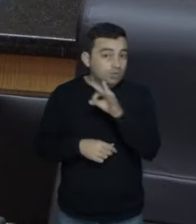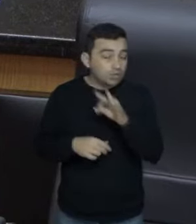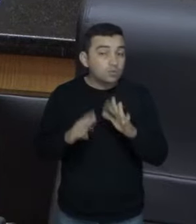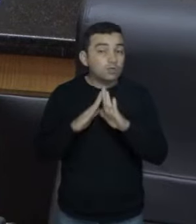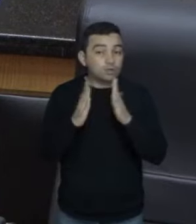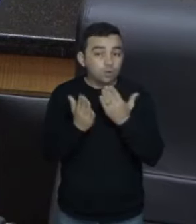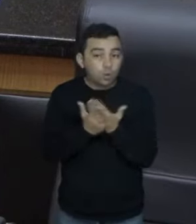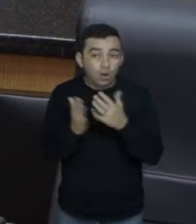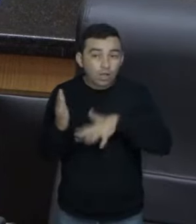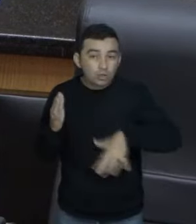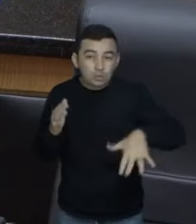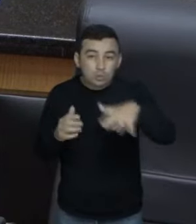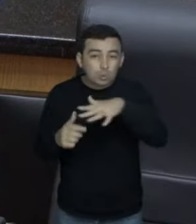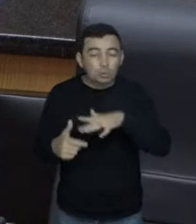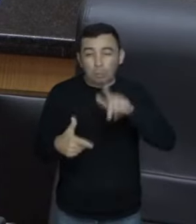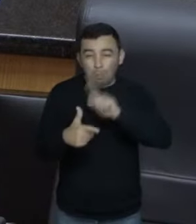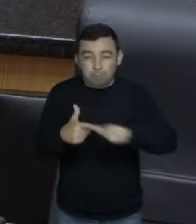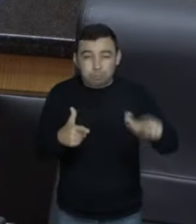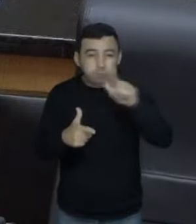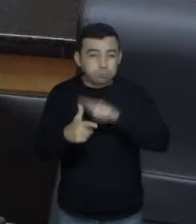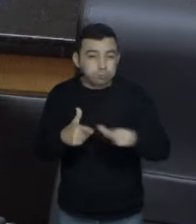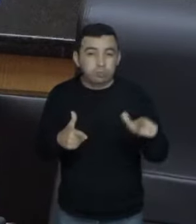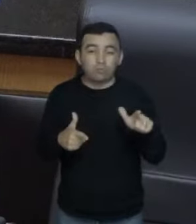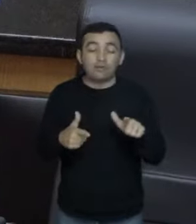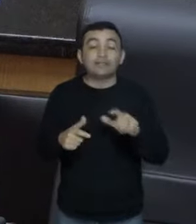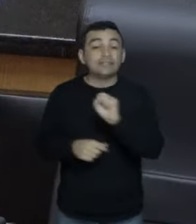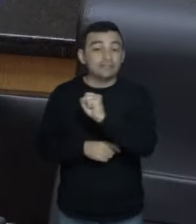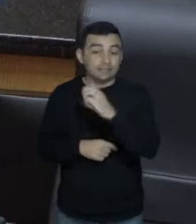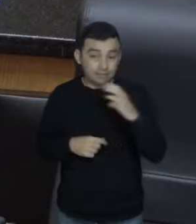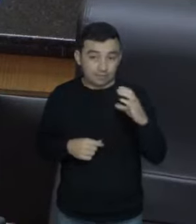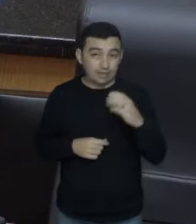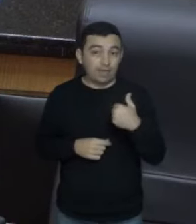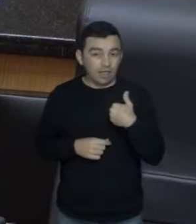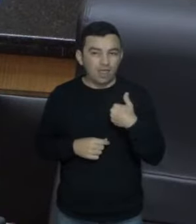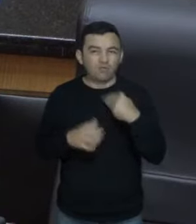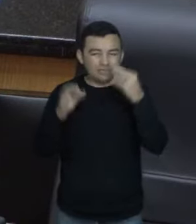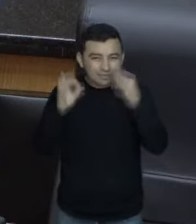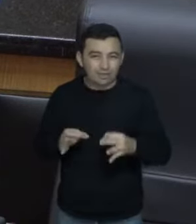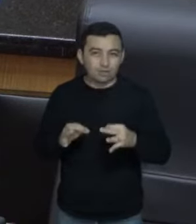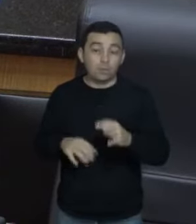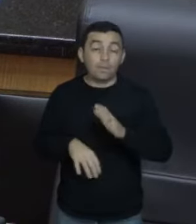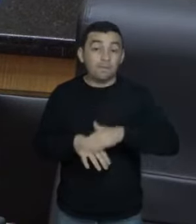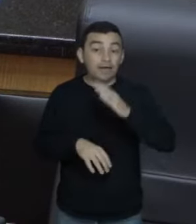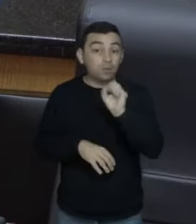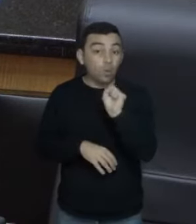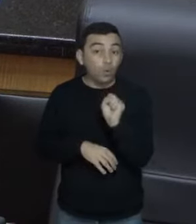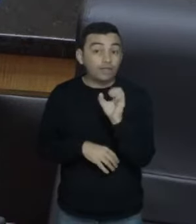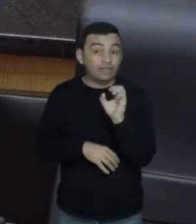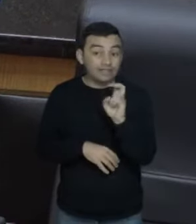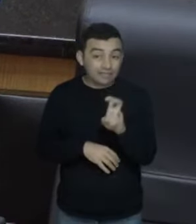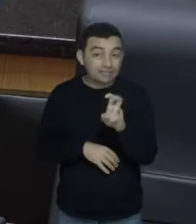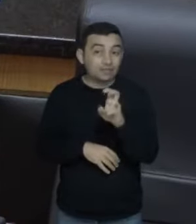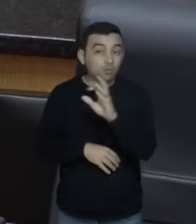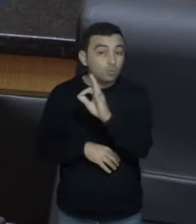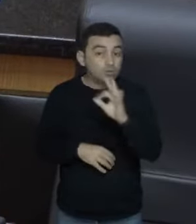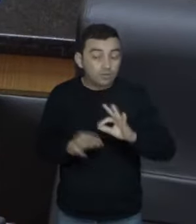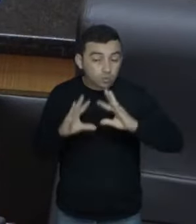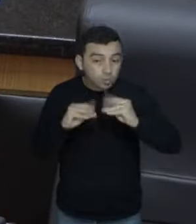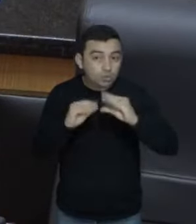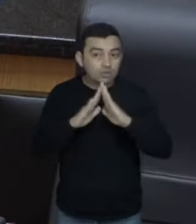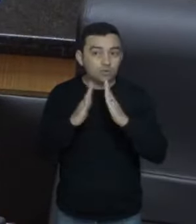em estado precário e em Santa Catarina eu posso afirmar que mais de 85% das